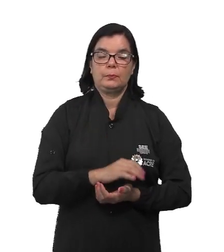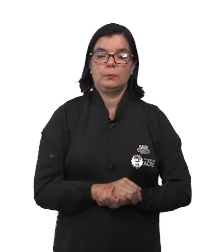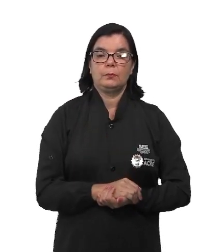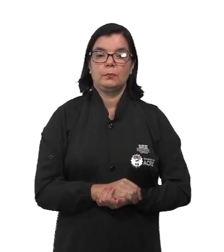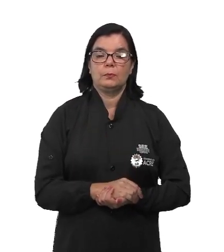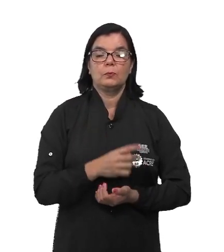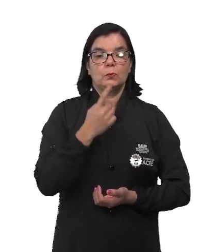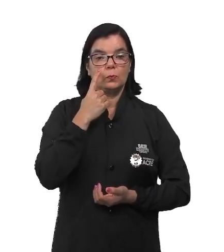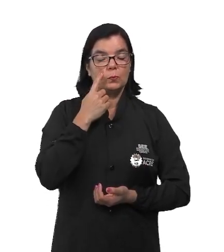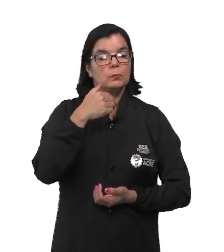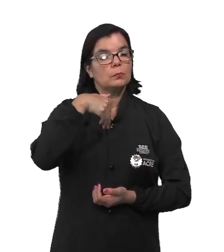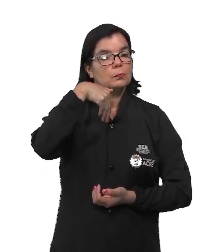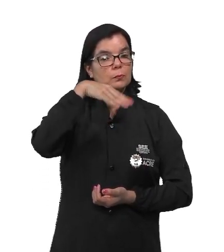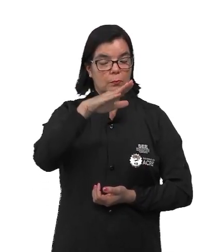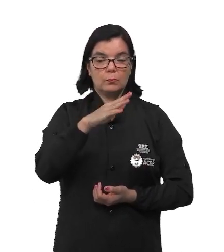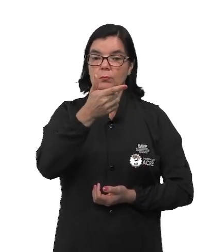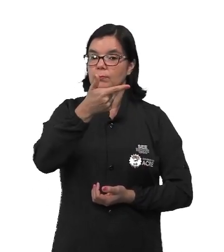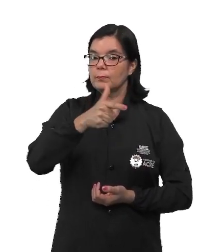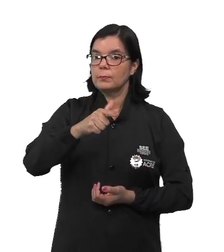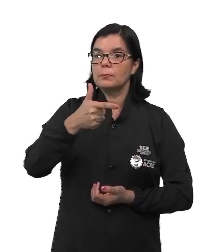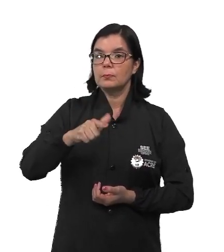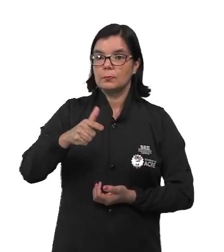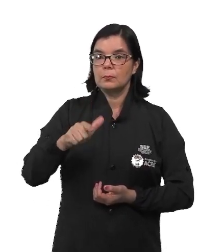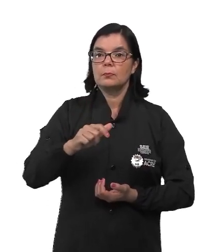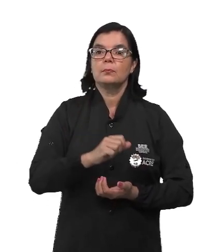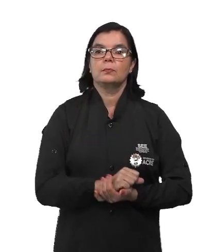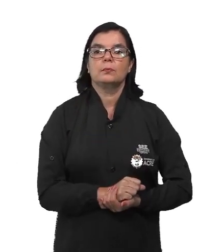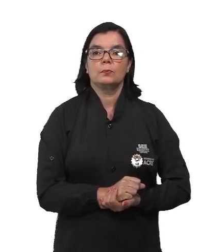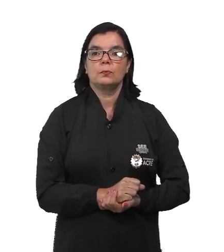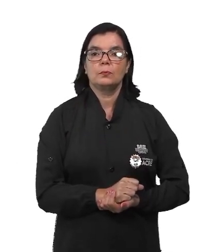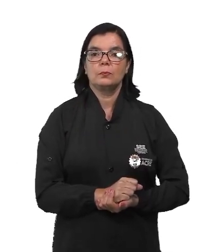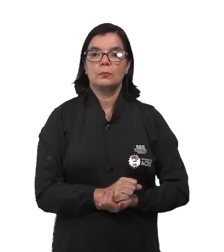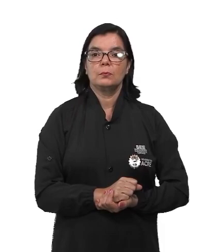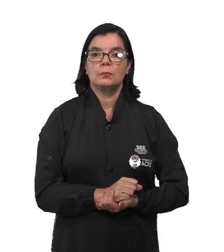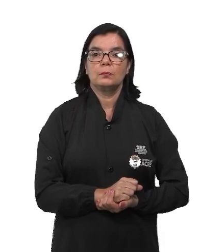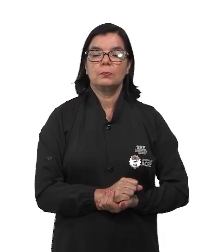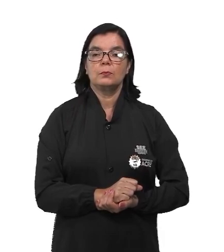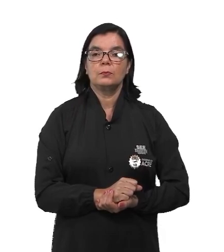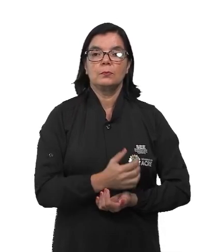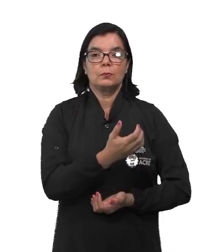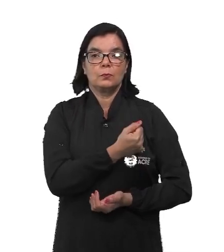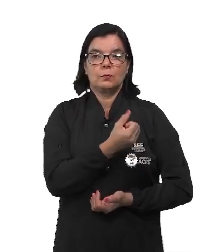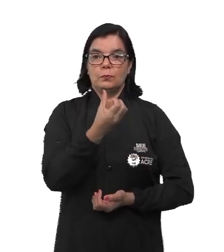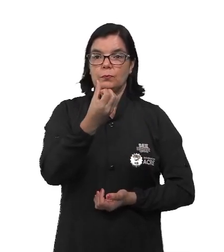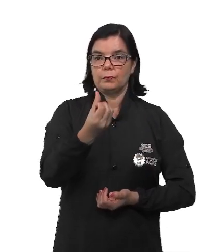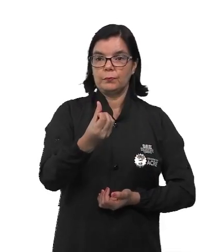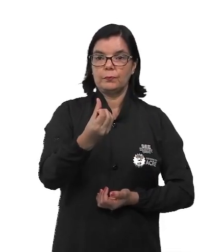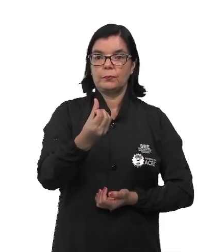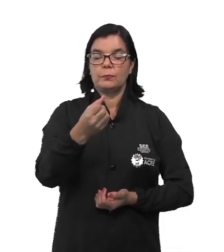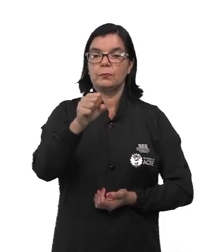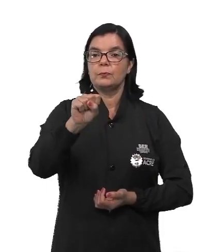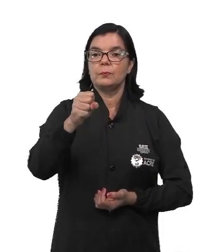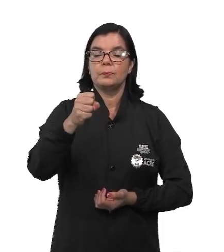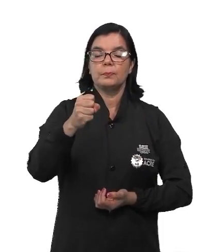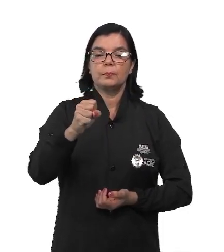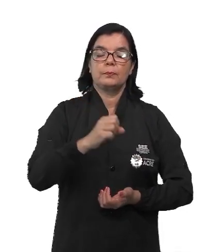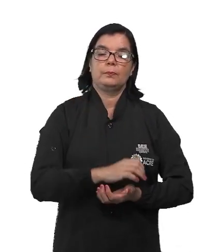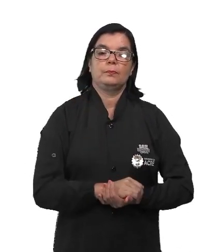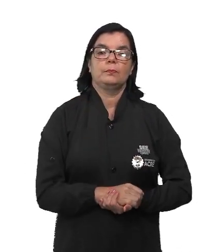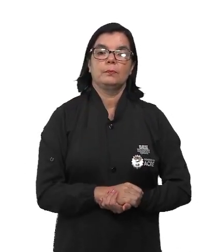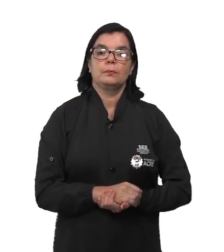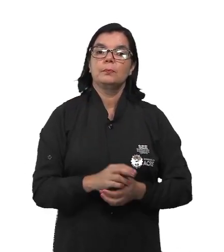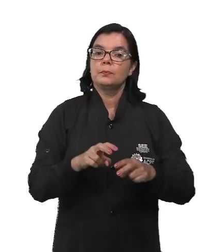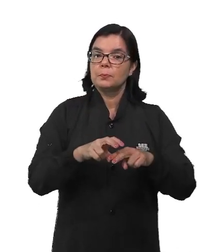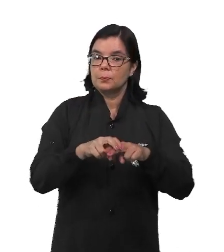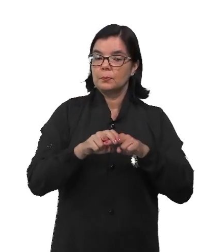Aqueles que aparecem com mais frequência são esses dois valores, o 6 e o 8.